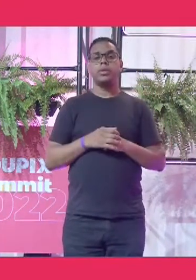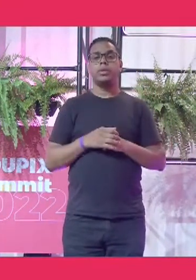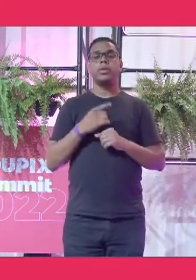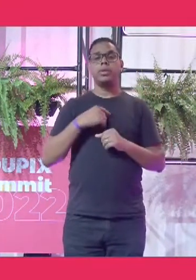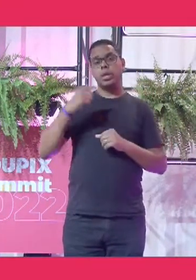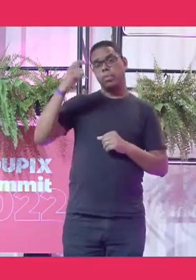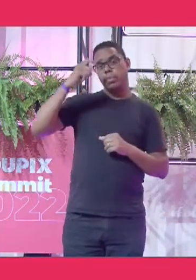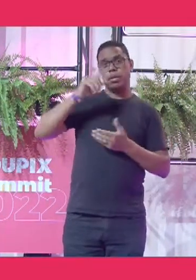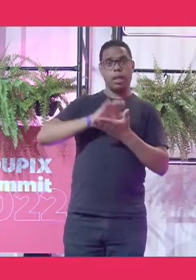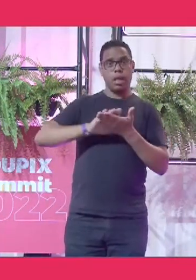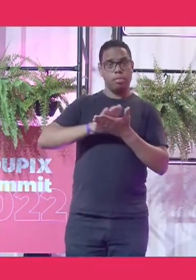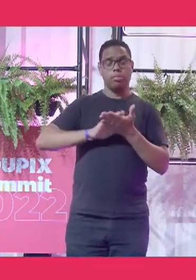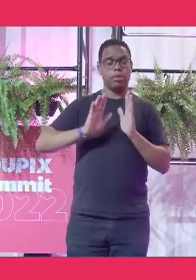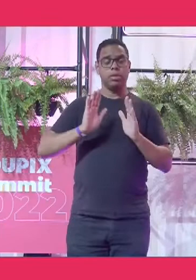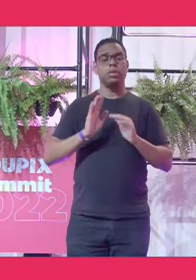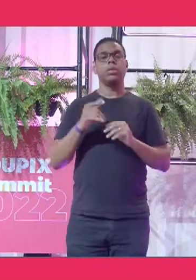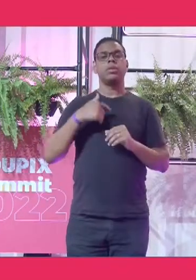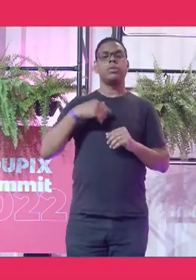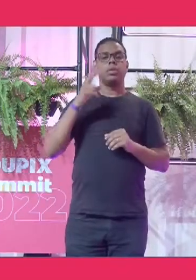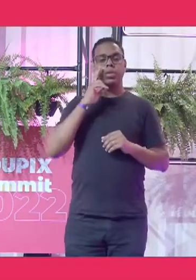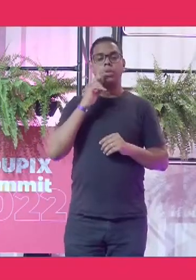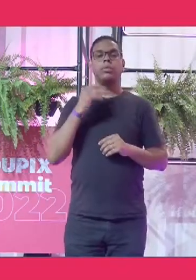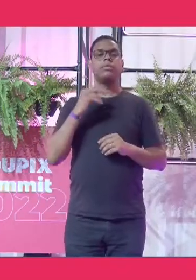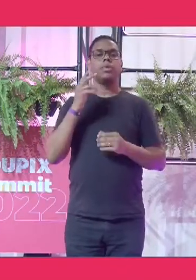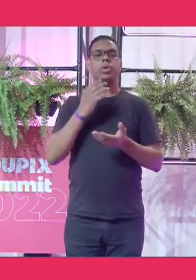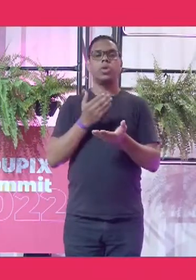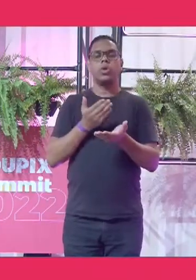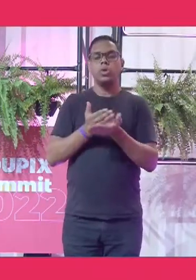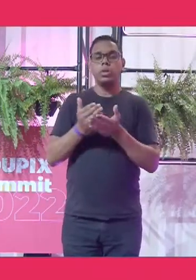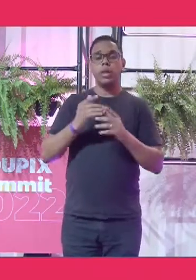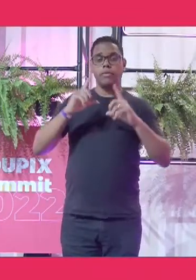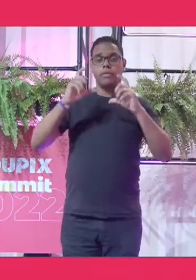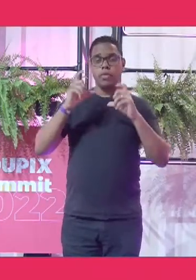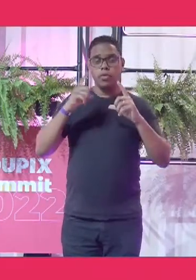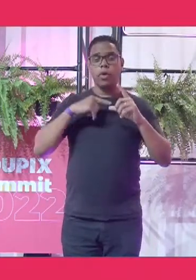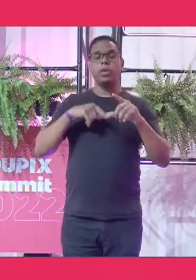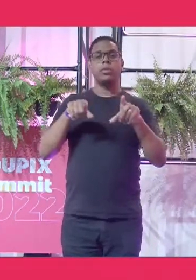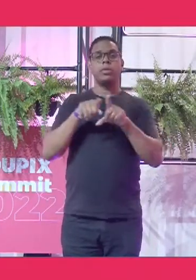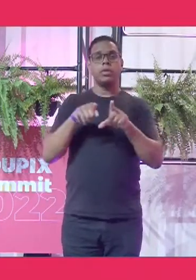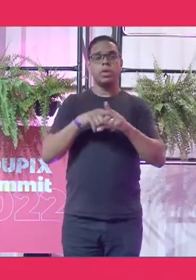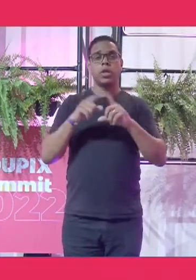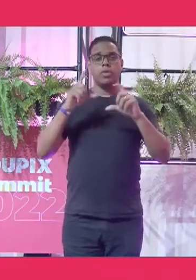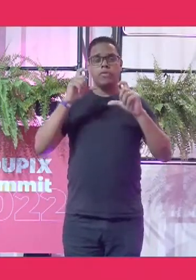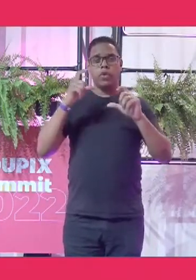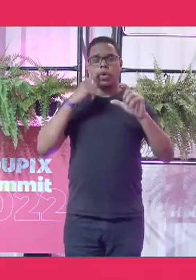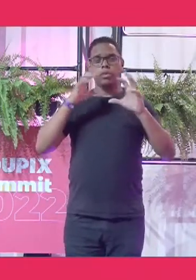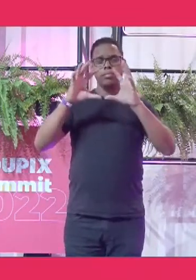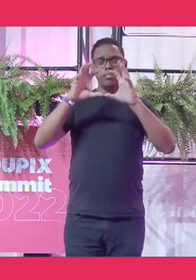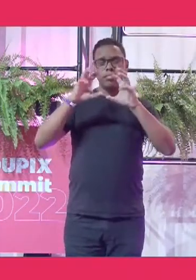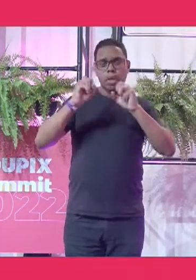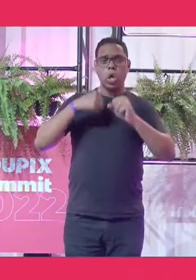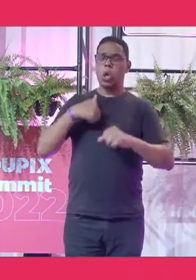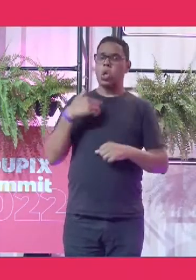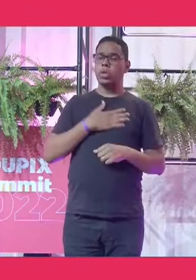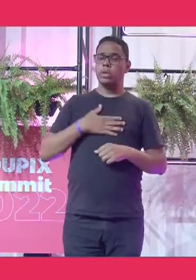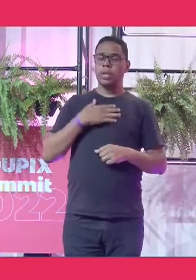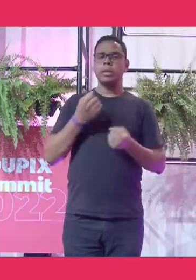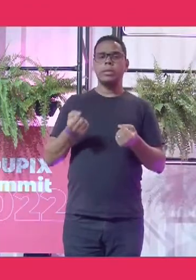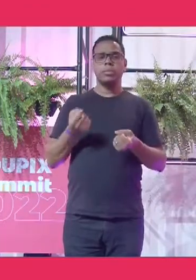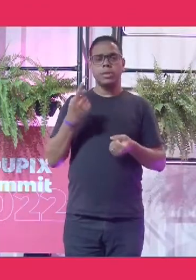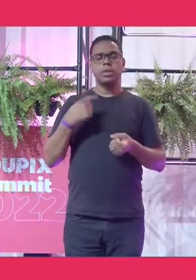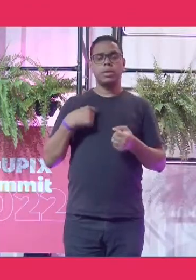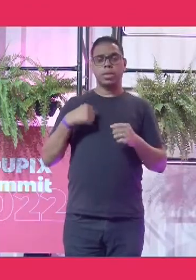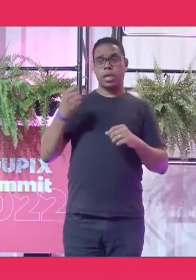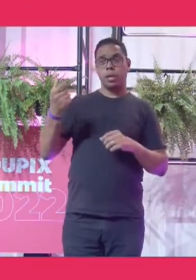TikTok no auge, eu lembro que eu sempre gostei de foto muito desaturada, tipo, a foto bem apagadinha. E eu percebi que quando eu soltava